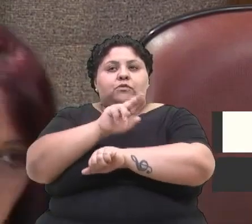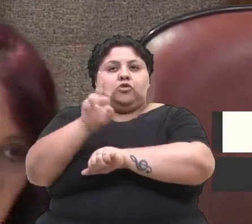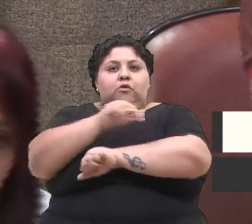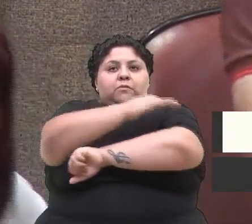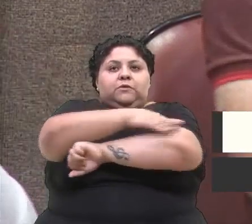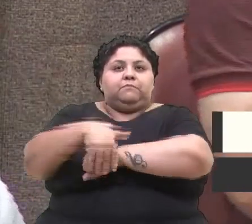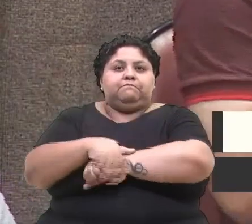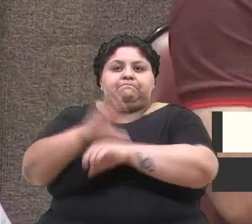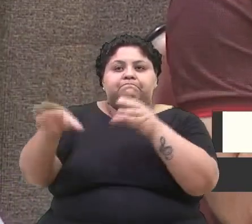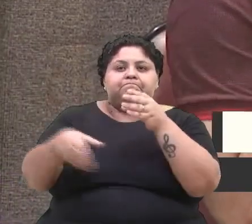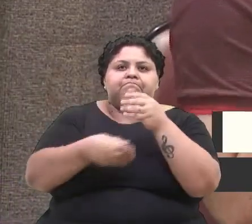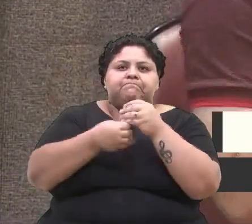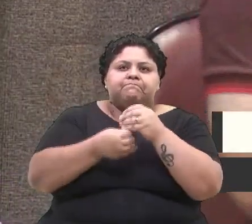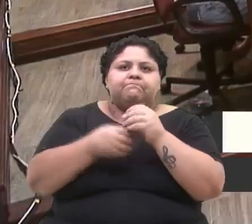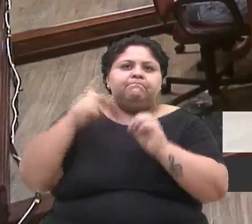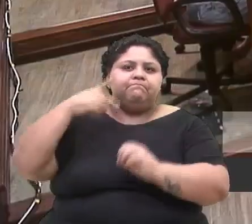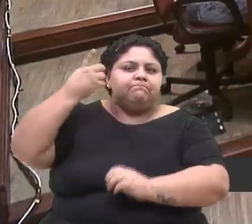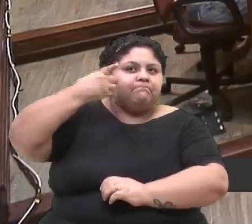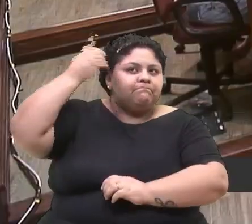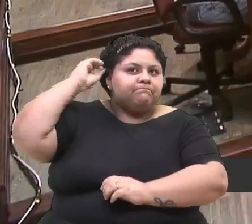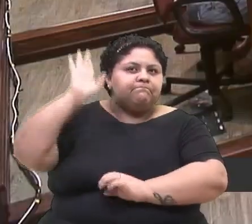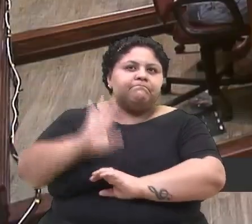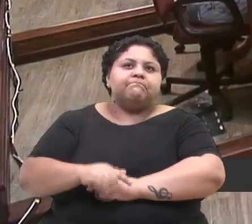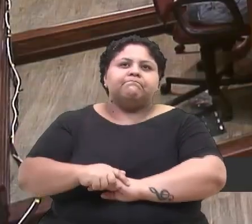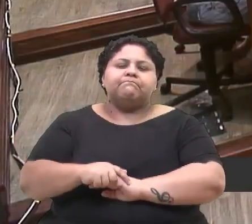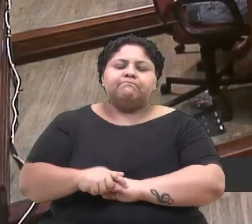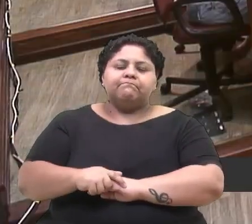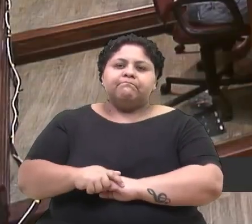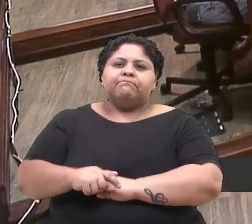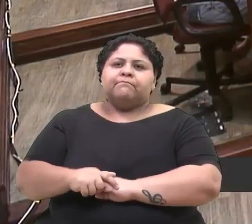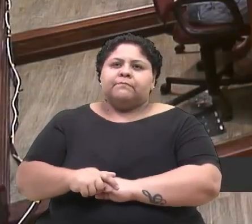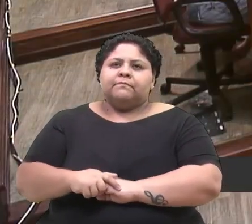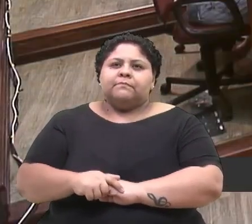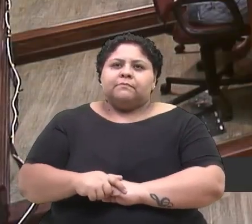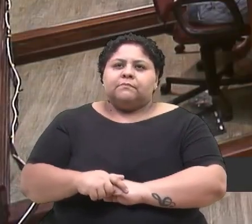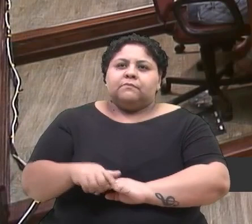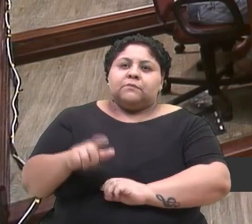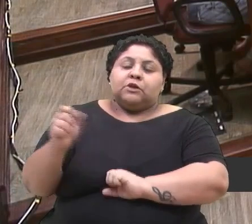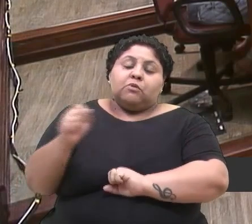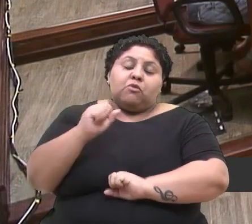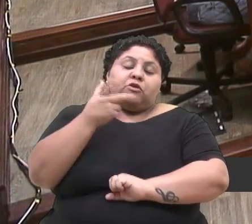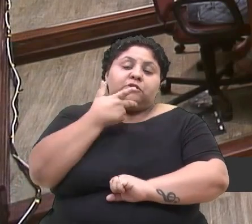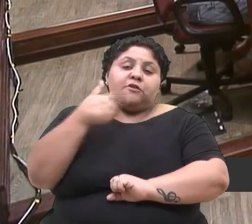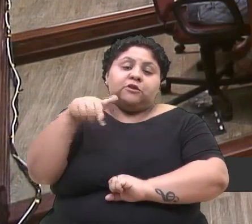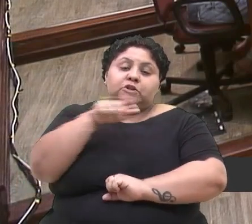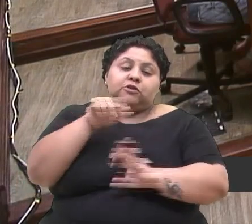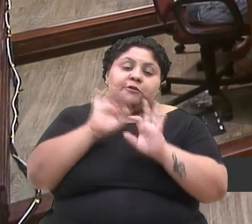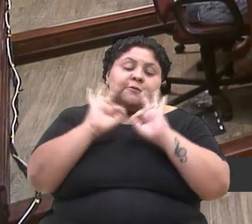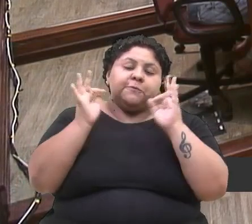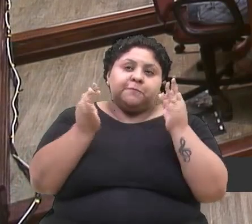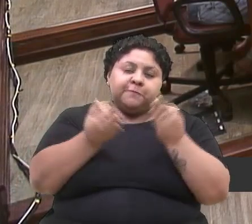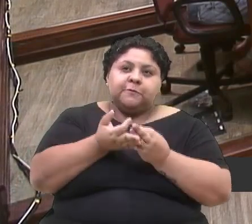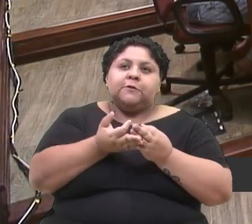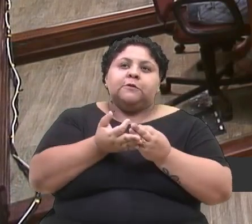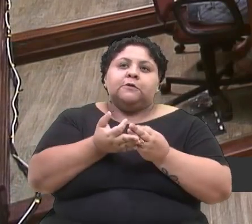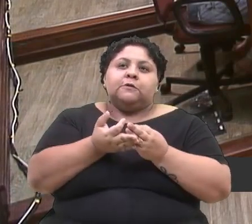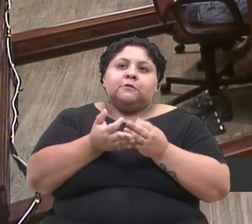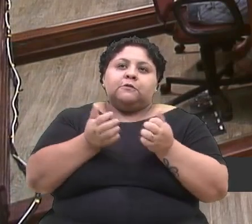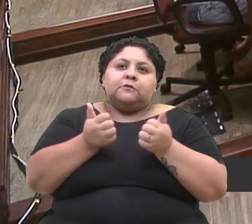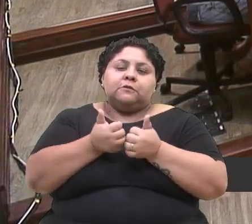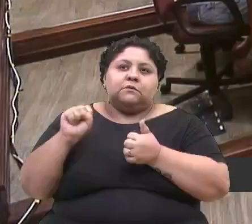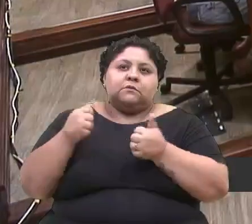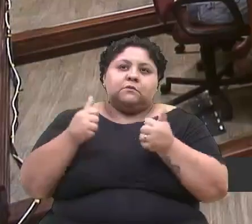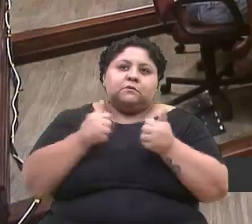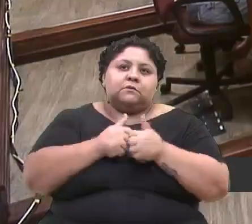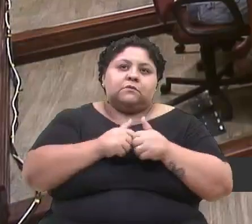não Vereador Vereador eh eu nosso dizer que a nossa nossa família família do do meu sogro que são